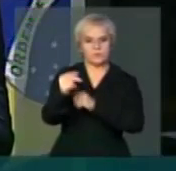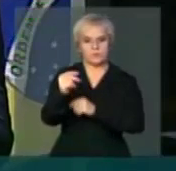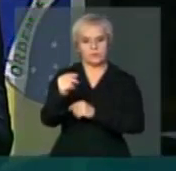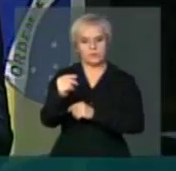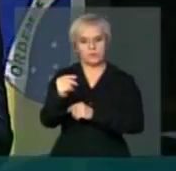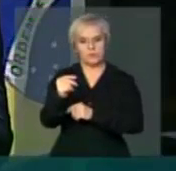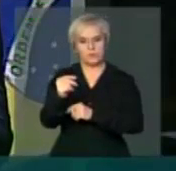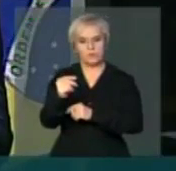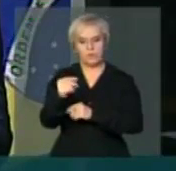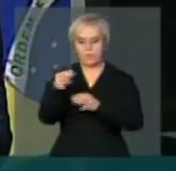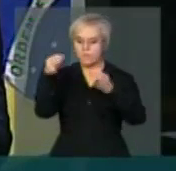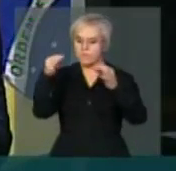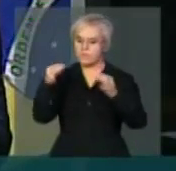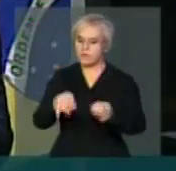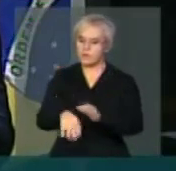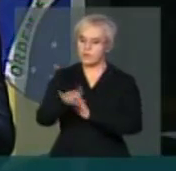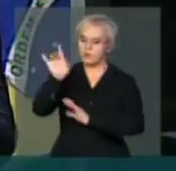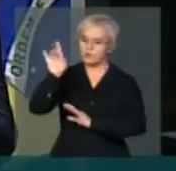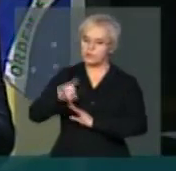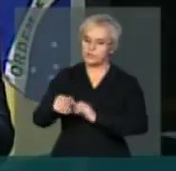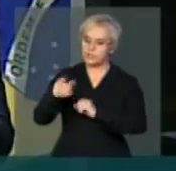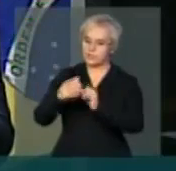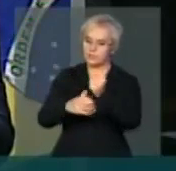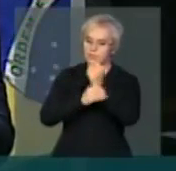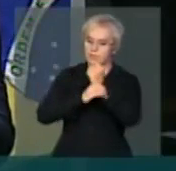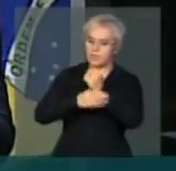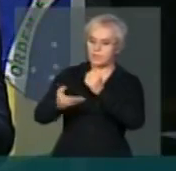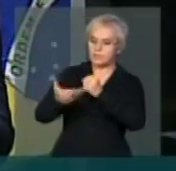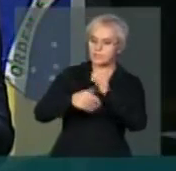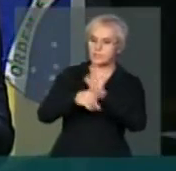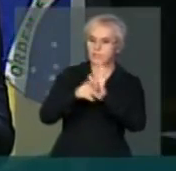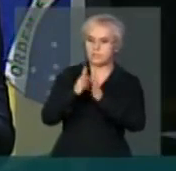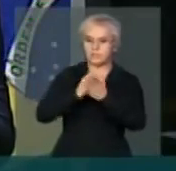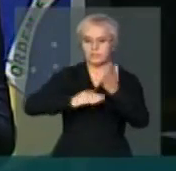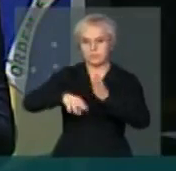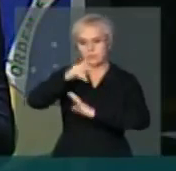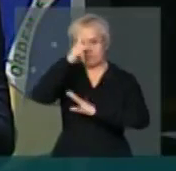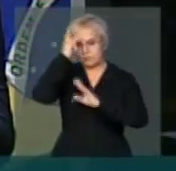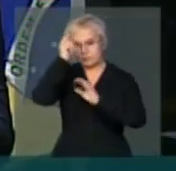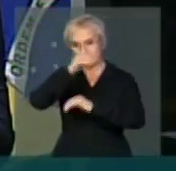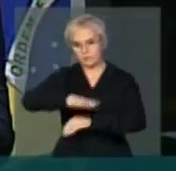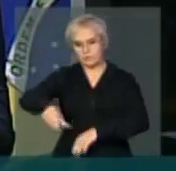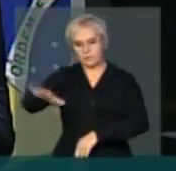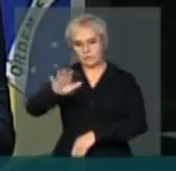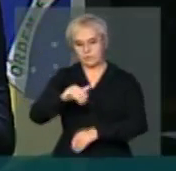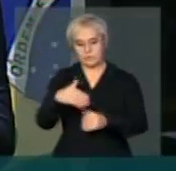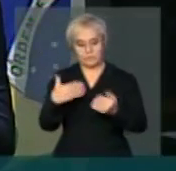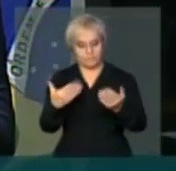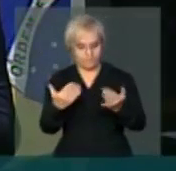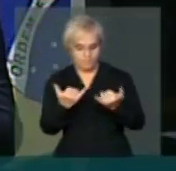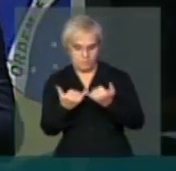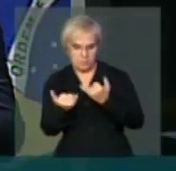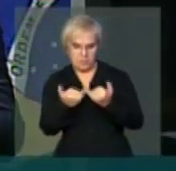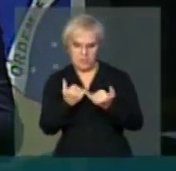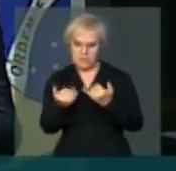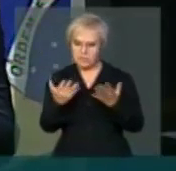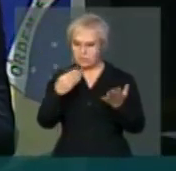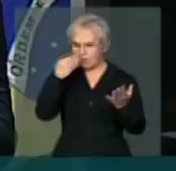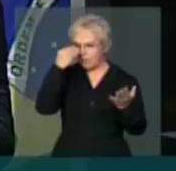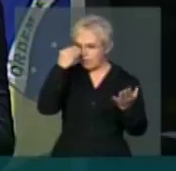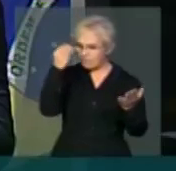o pleno Estado de Direito e as garantias essenciais dos cidadãos. Aos menos avisados, esta pode parecer uma tese quase